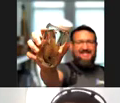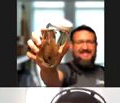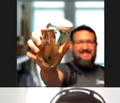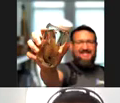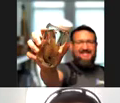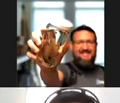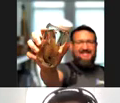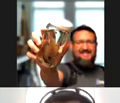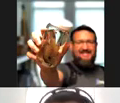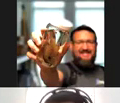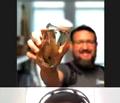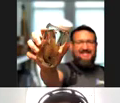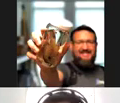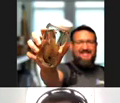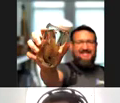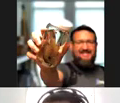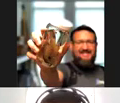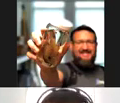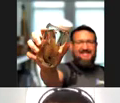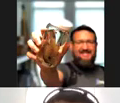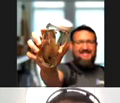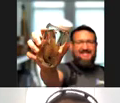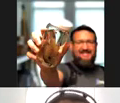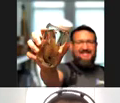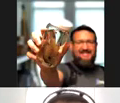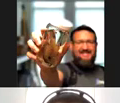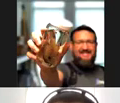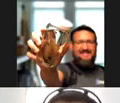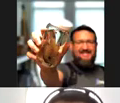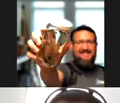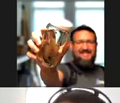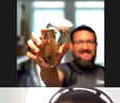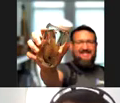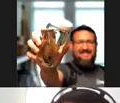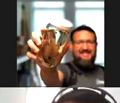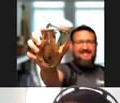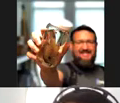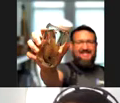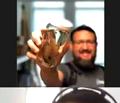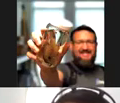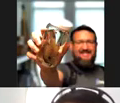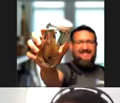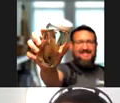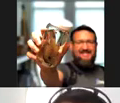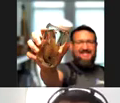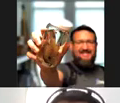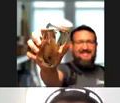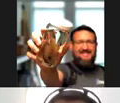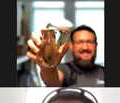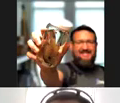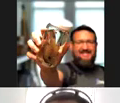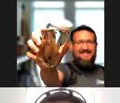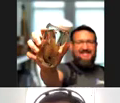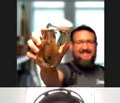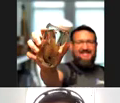tem análises multivariadas, então vão ser várias análises, vários modelos. E a gente vai... O principal interesse dela é ver como